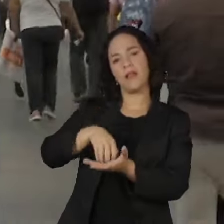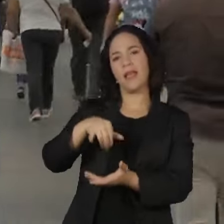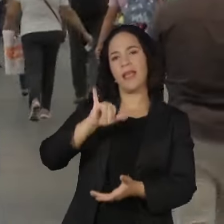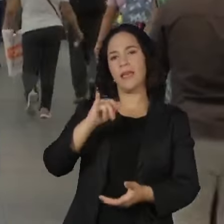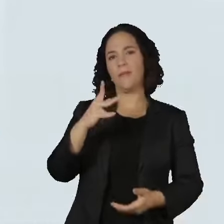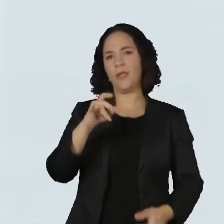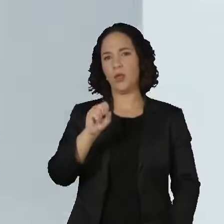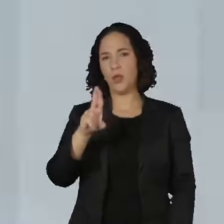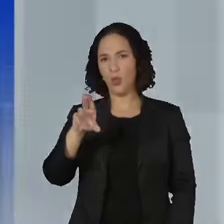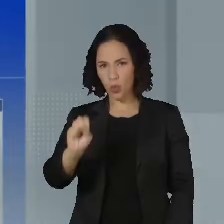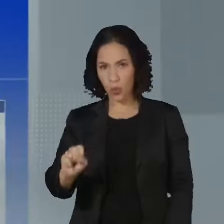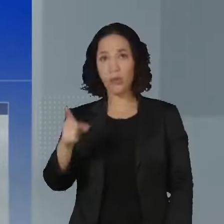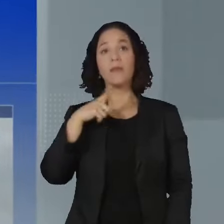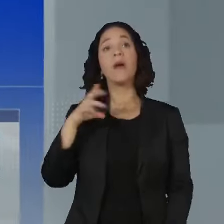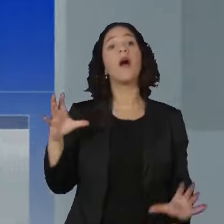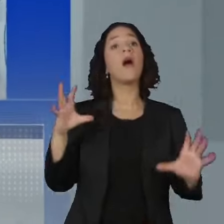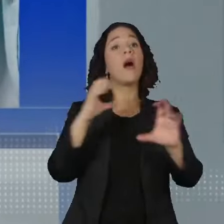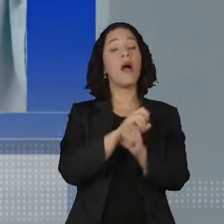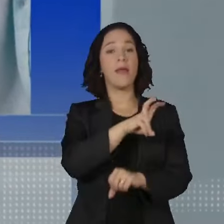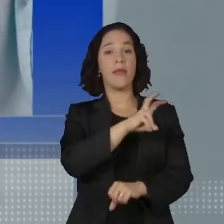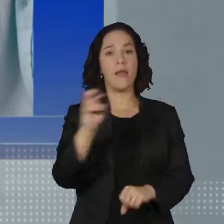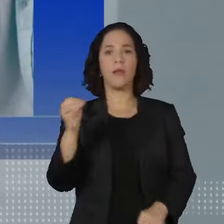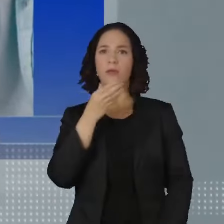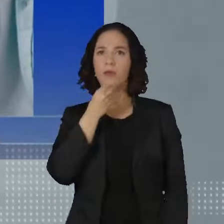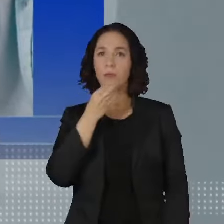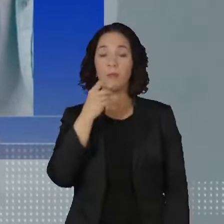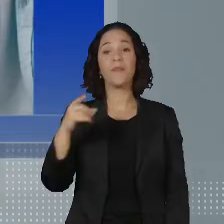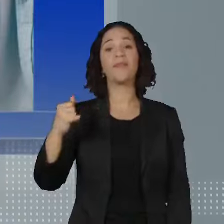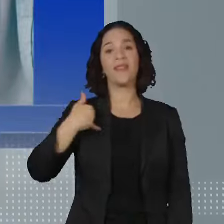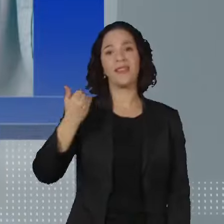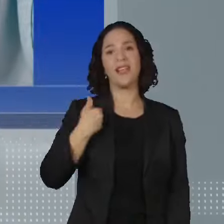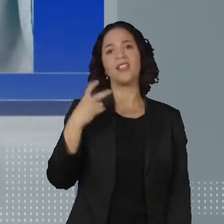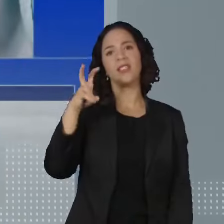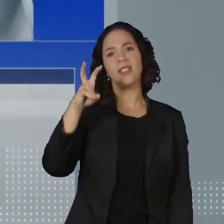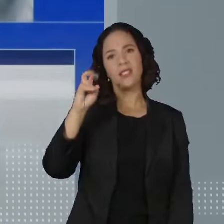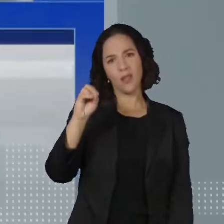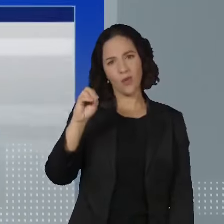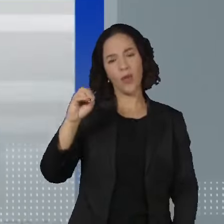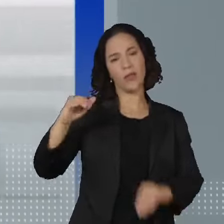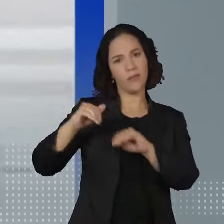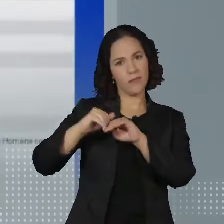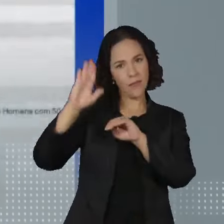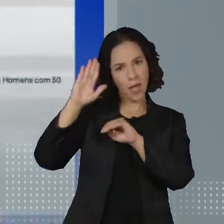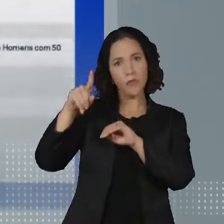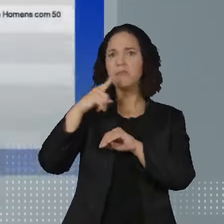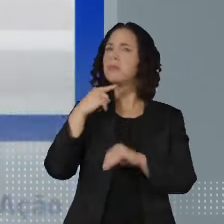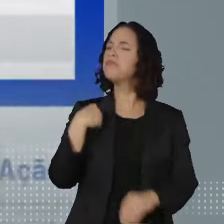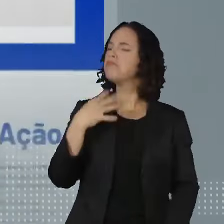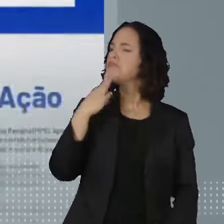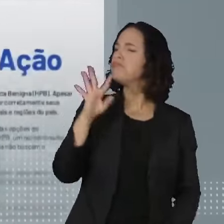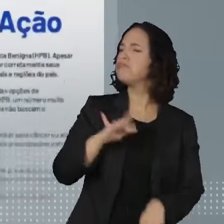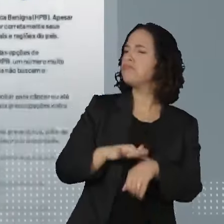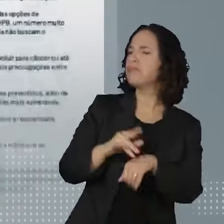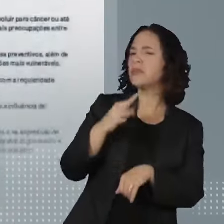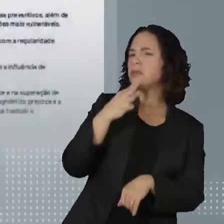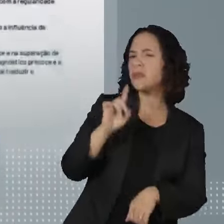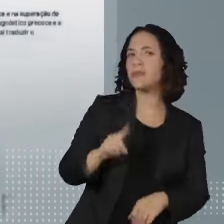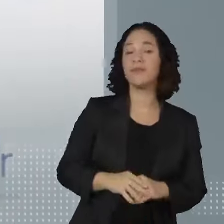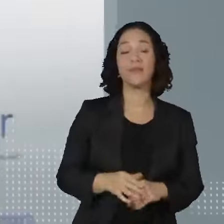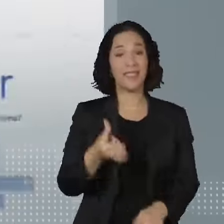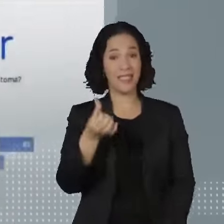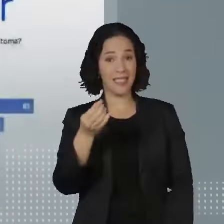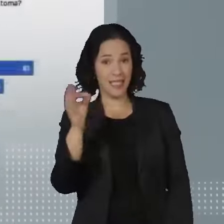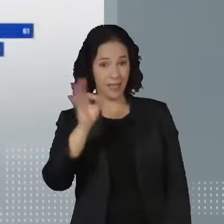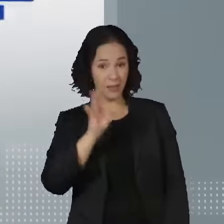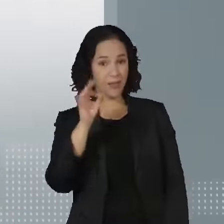500 homens pelo menos 1/4 deles acima dos 50 anos nunca ouviu falar da doença já 60% dos